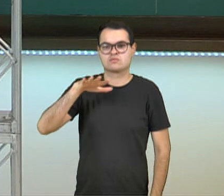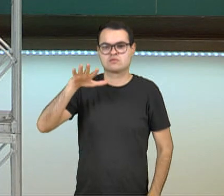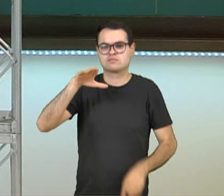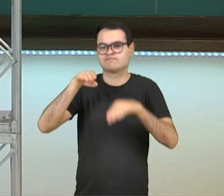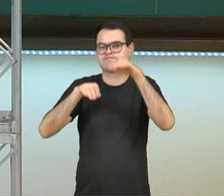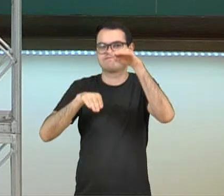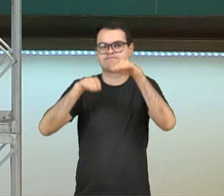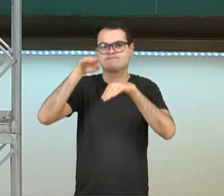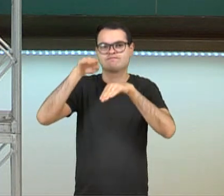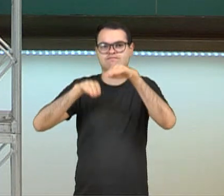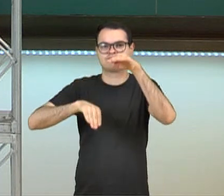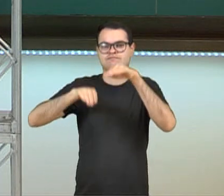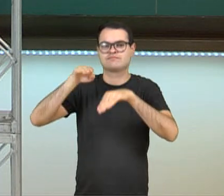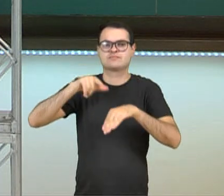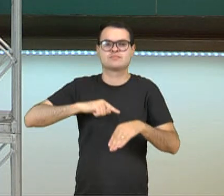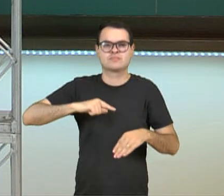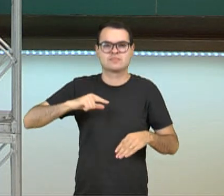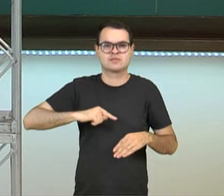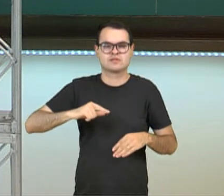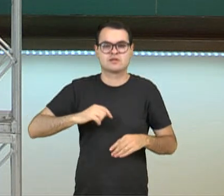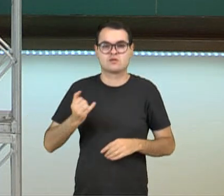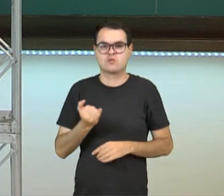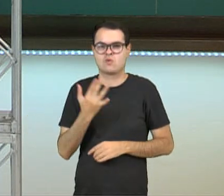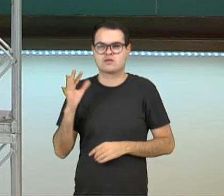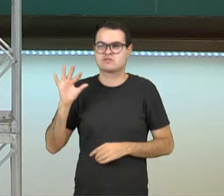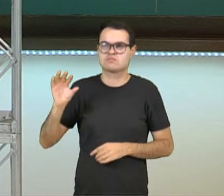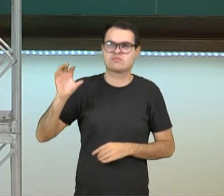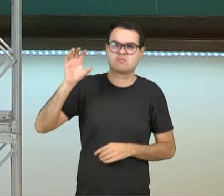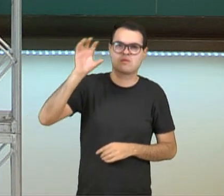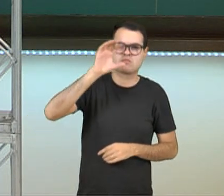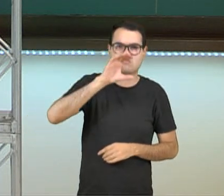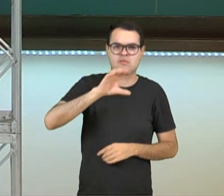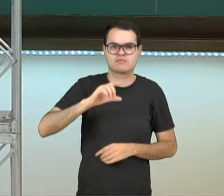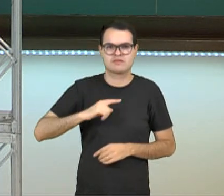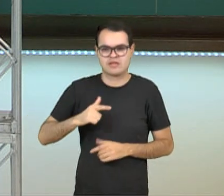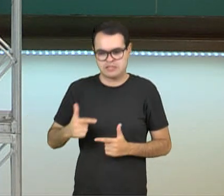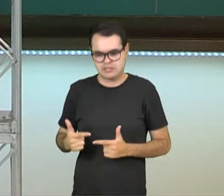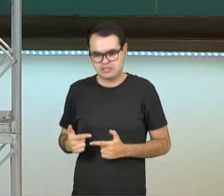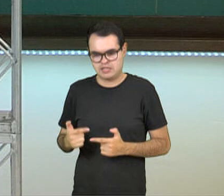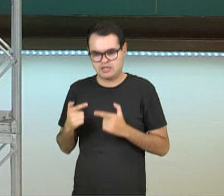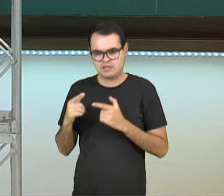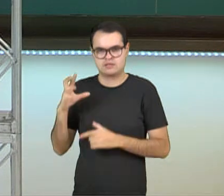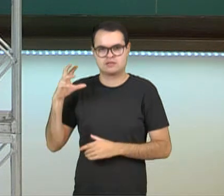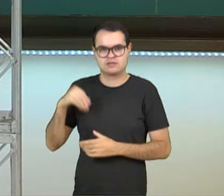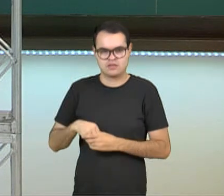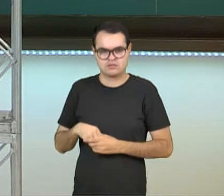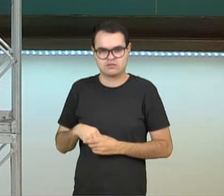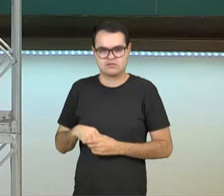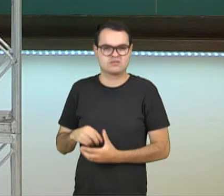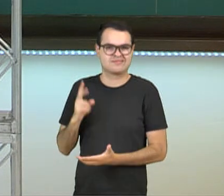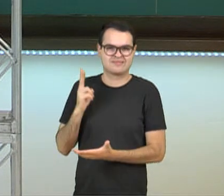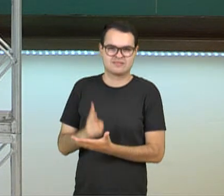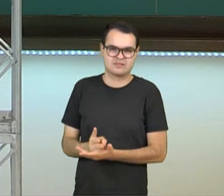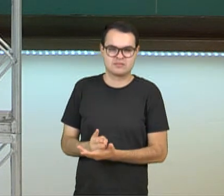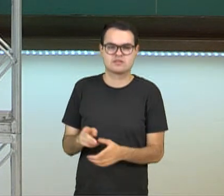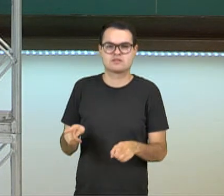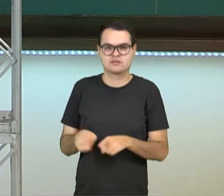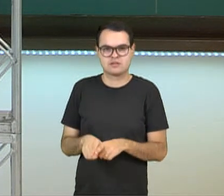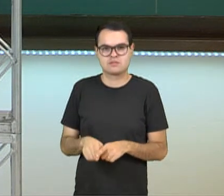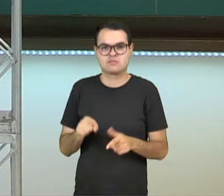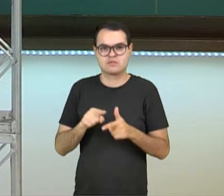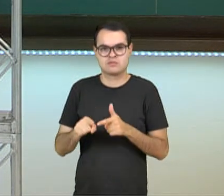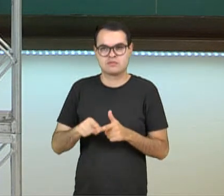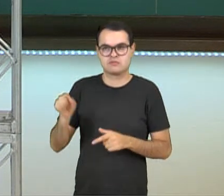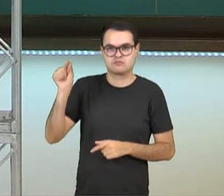instabilidade em que tem ali em quase todos esses países guerra civil dentro e ainda ele se tem esse confronto